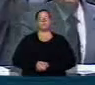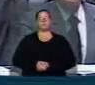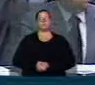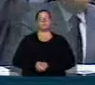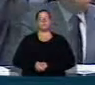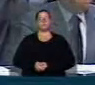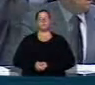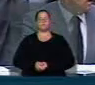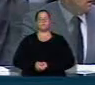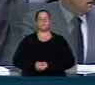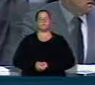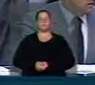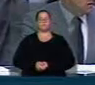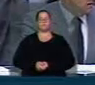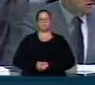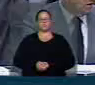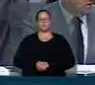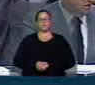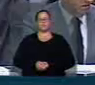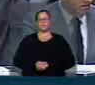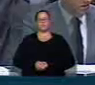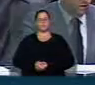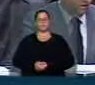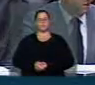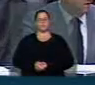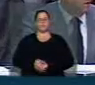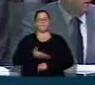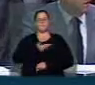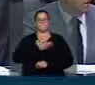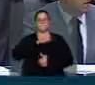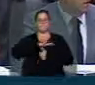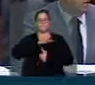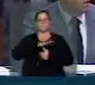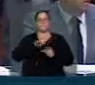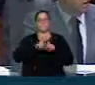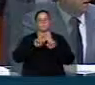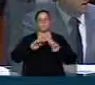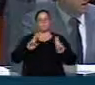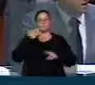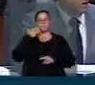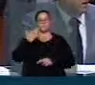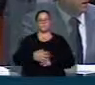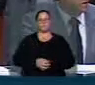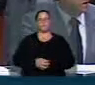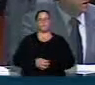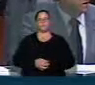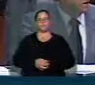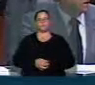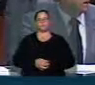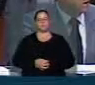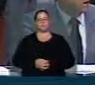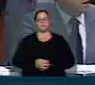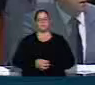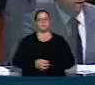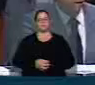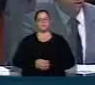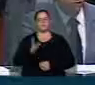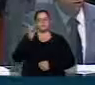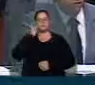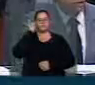às boas-vindas ao nosso reitor e amigos que o acompanham. Eu concedo a palavra